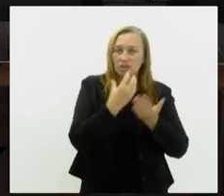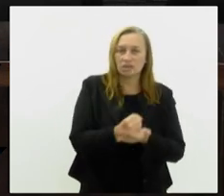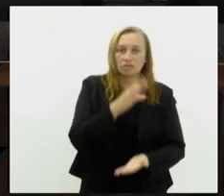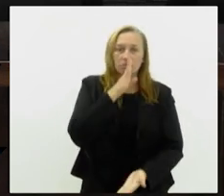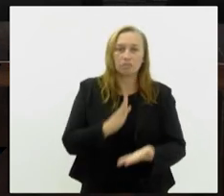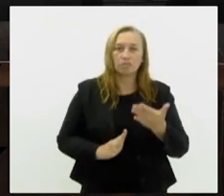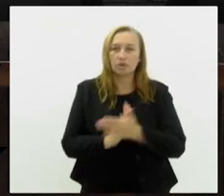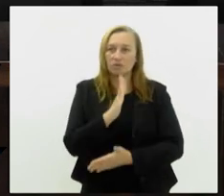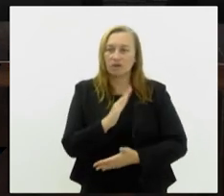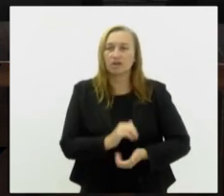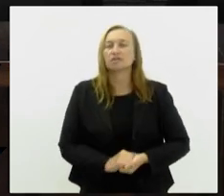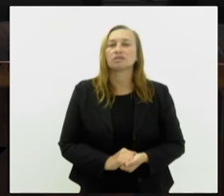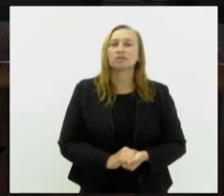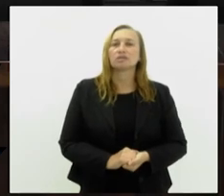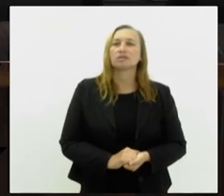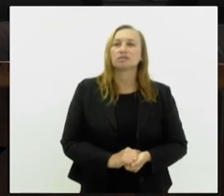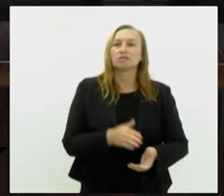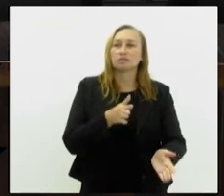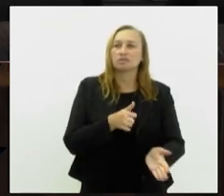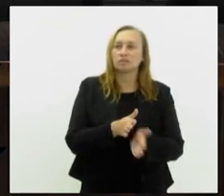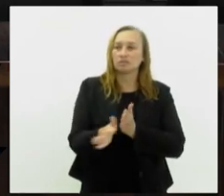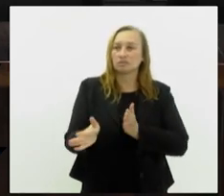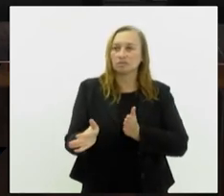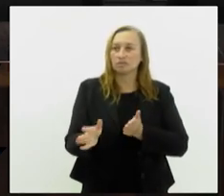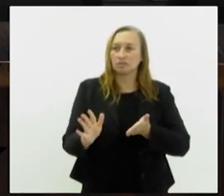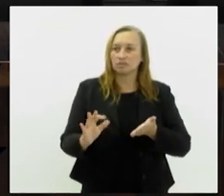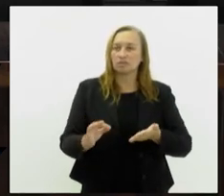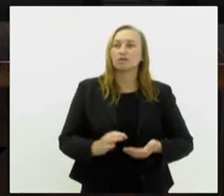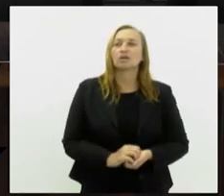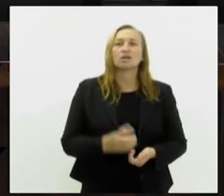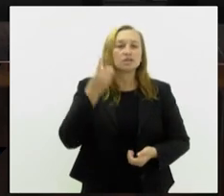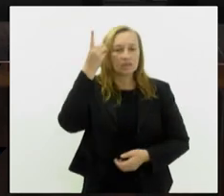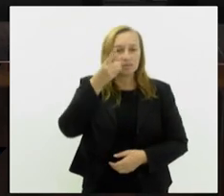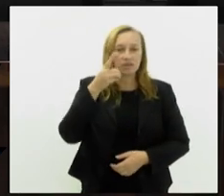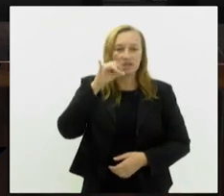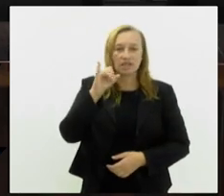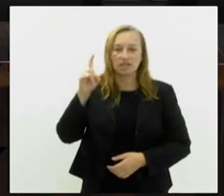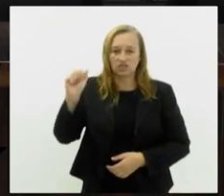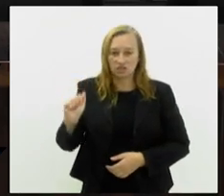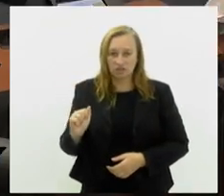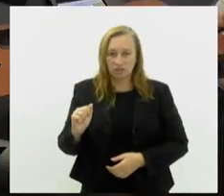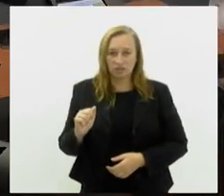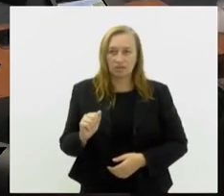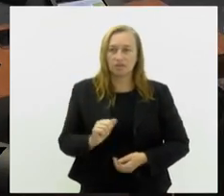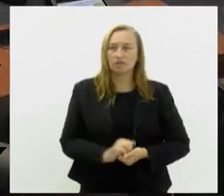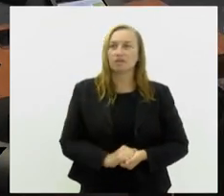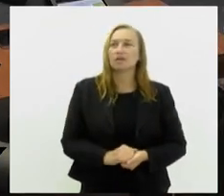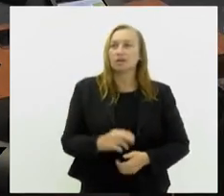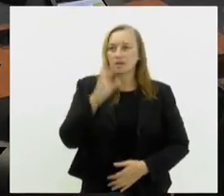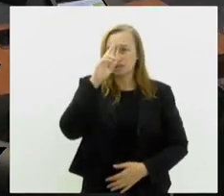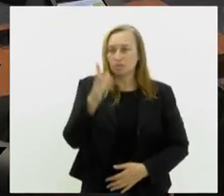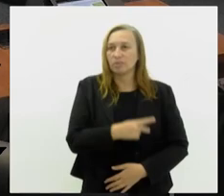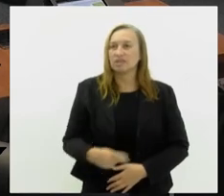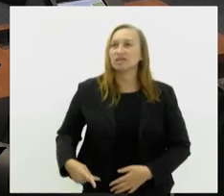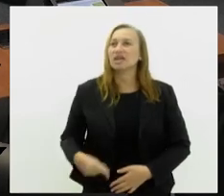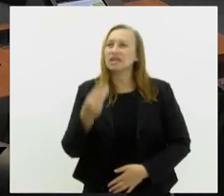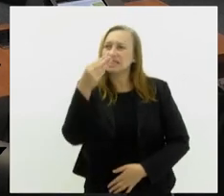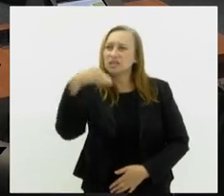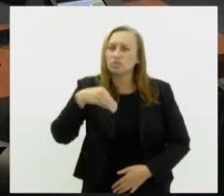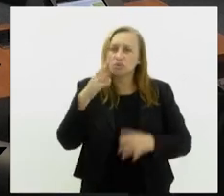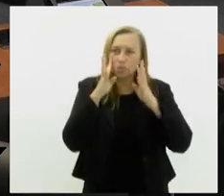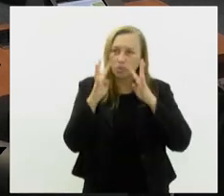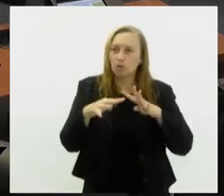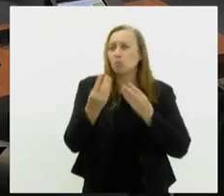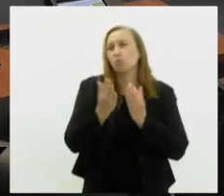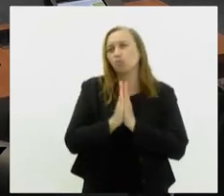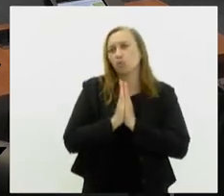estão. Aprovado. Vai autógrafo. Deputada Índia Armelau. Presidente, queria 3 minutinhos só da atenção, por favor.